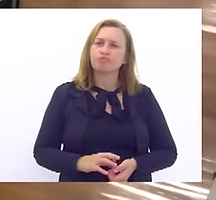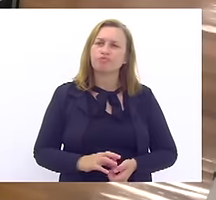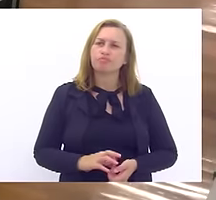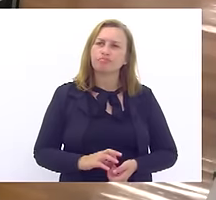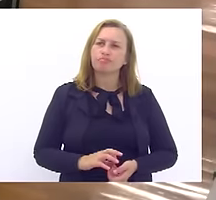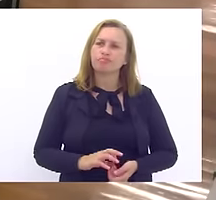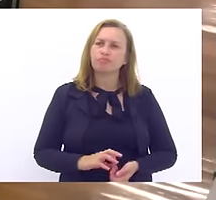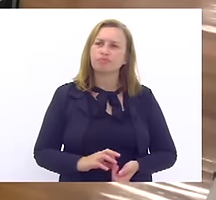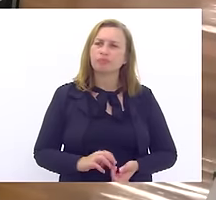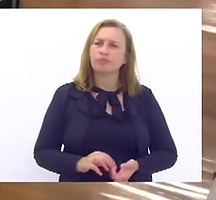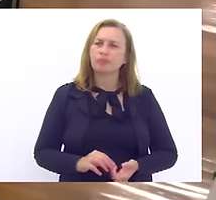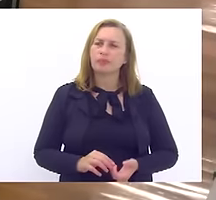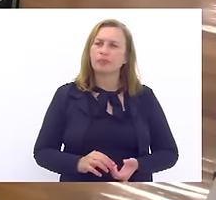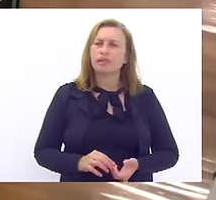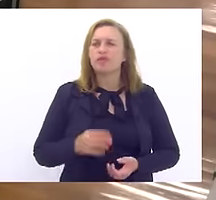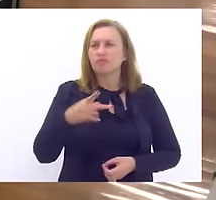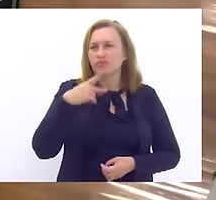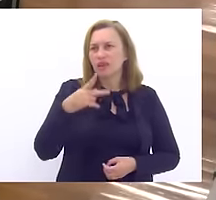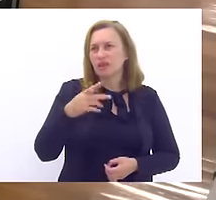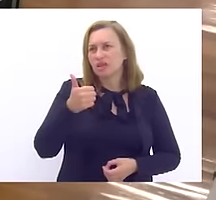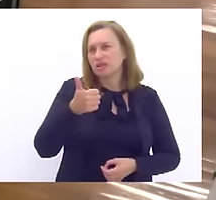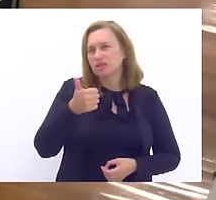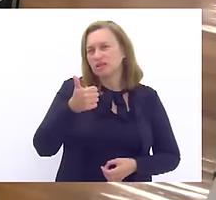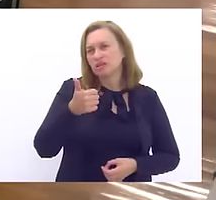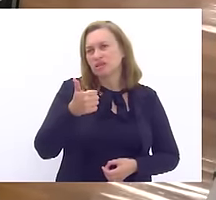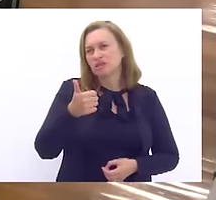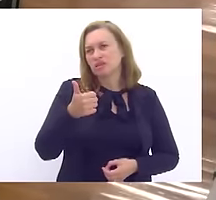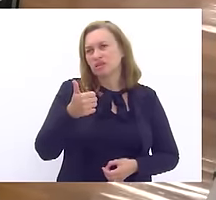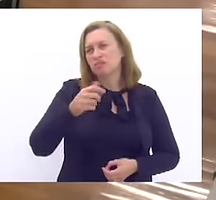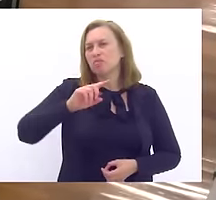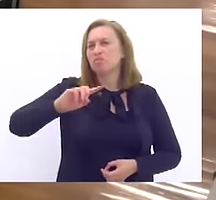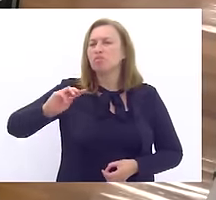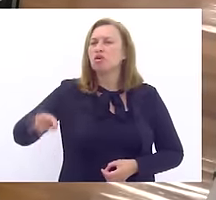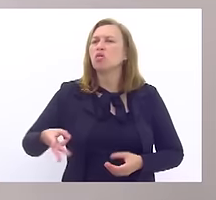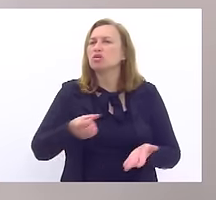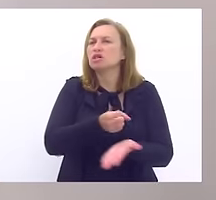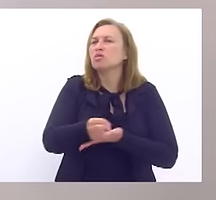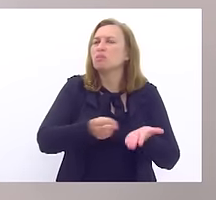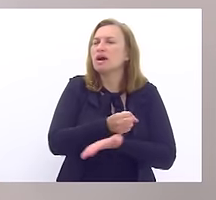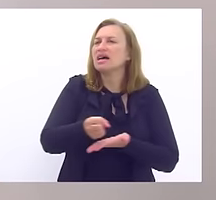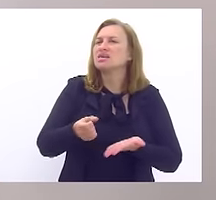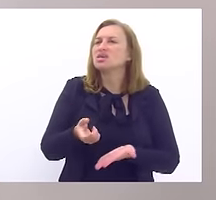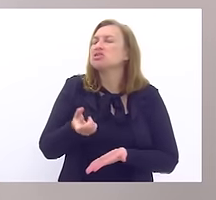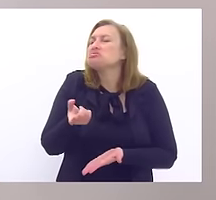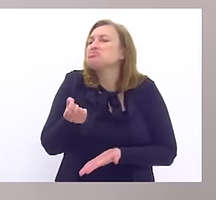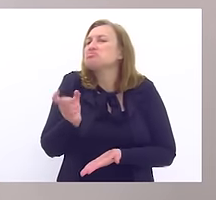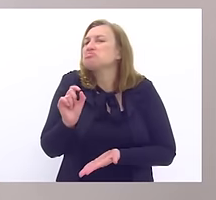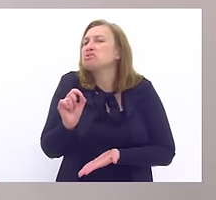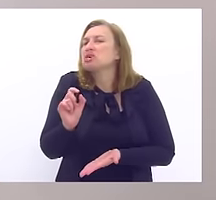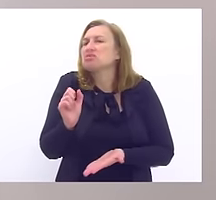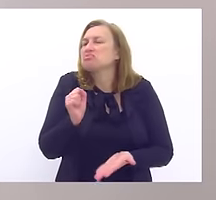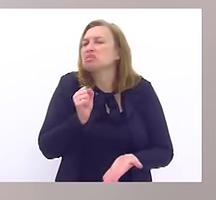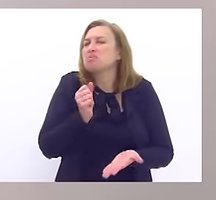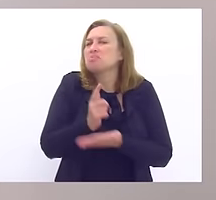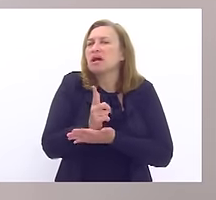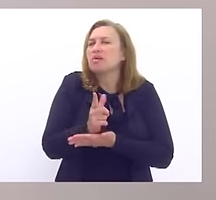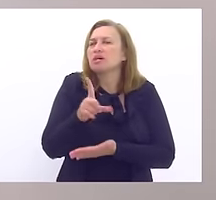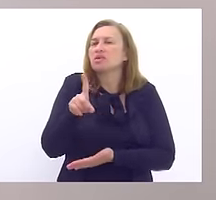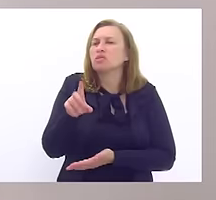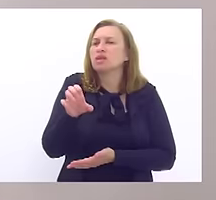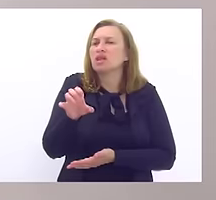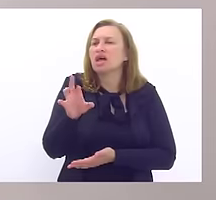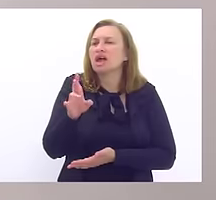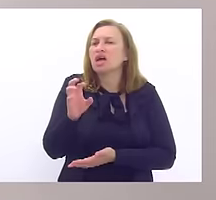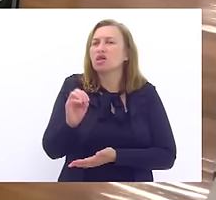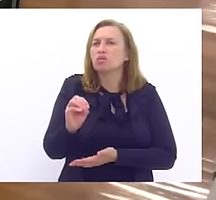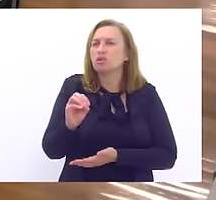Quando a senhora estipula o valor de não sei quantos milhões aí do contrato é com base em que já que não tem nenhum pagamento do Inmetro para PS nós temos gravação e está em